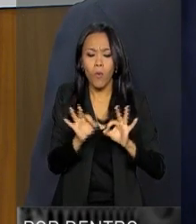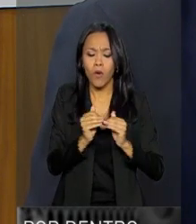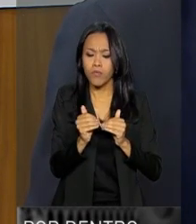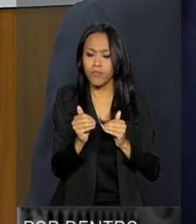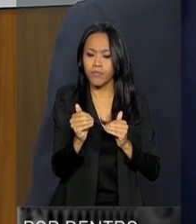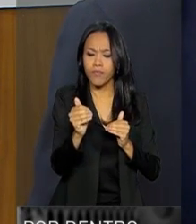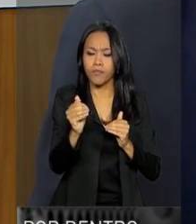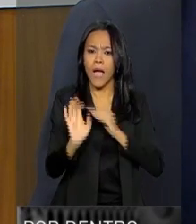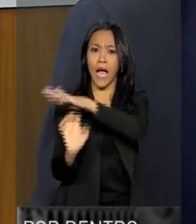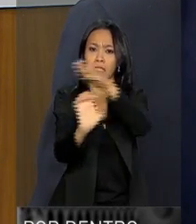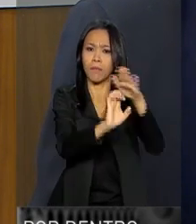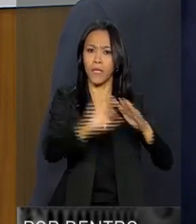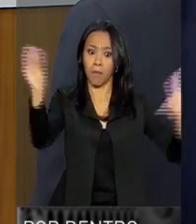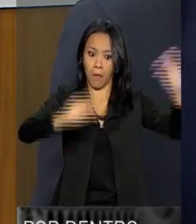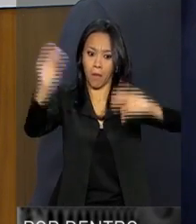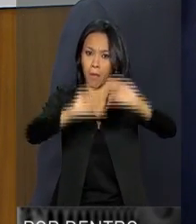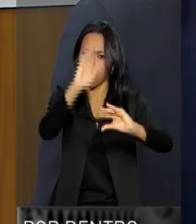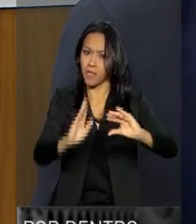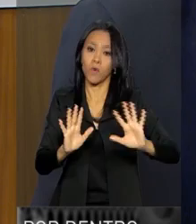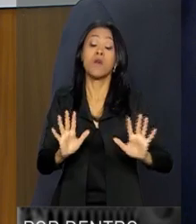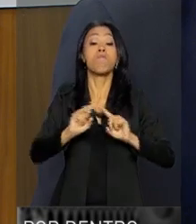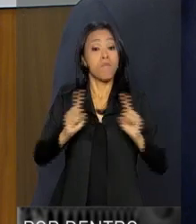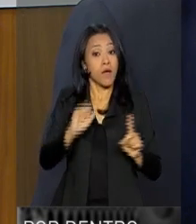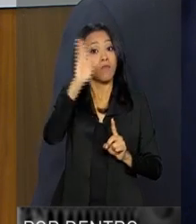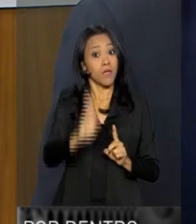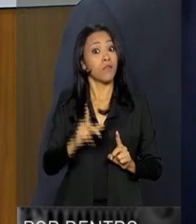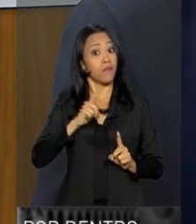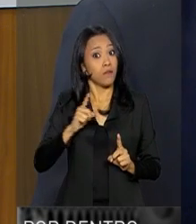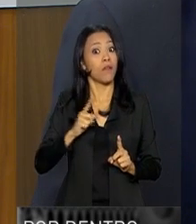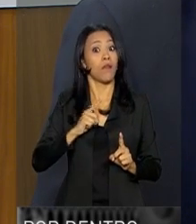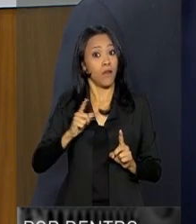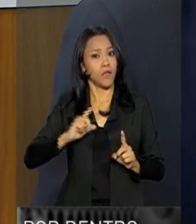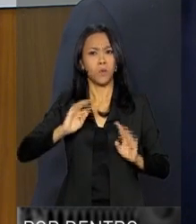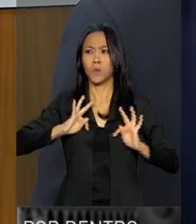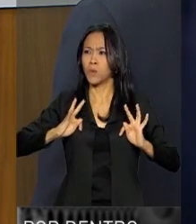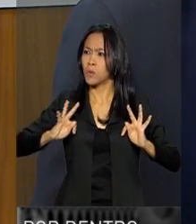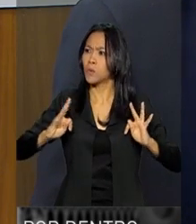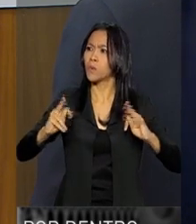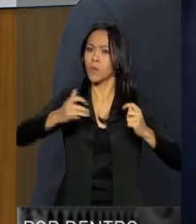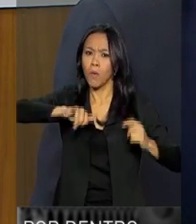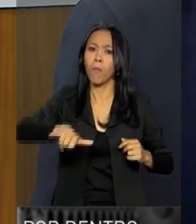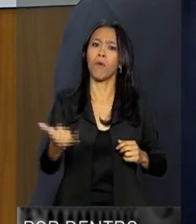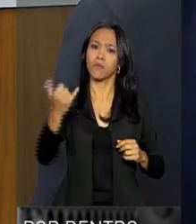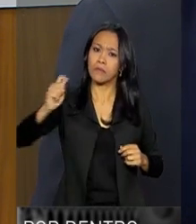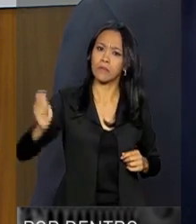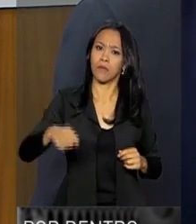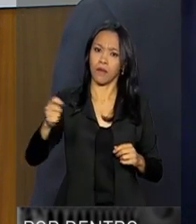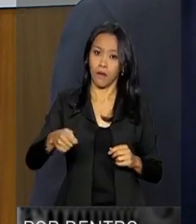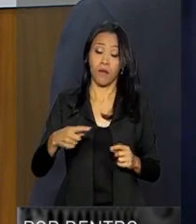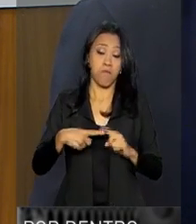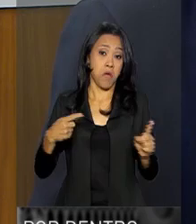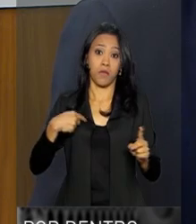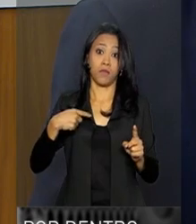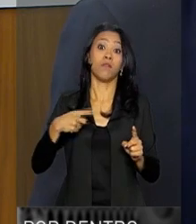é que o brasil tem todas as condições para ser um país grau de investimento e que com o passar dos anos nós voltaremos a